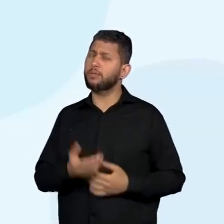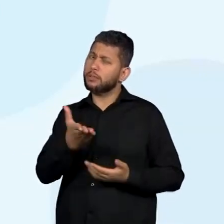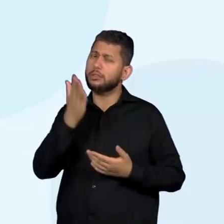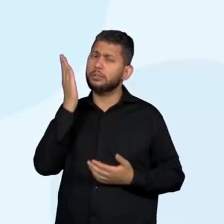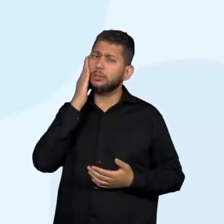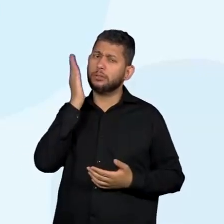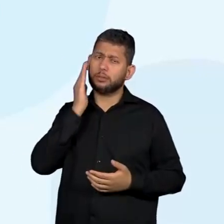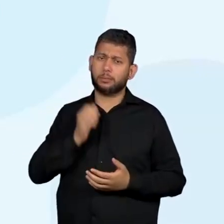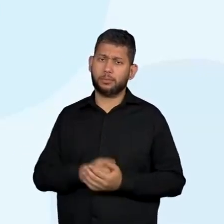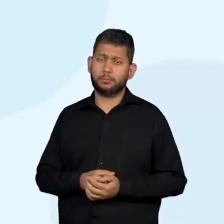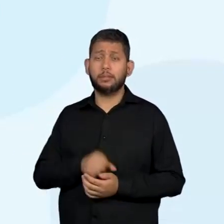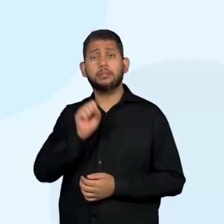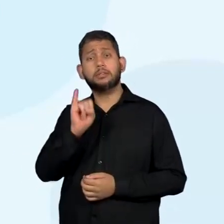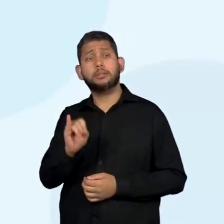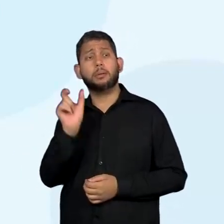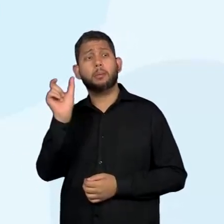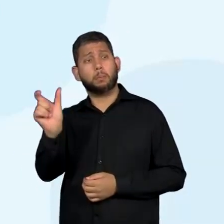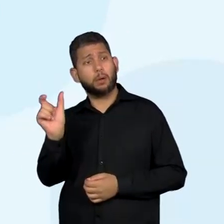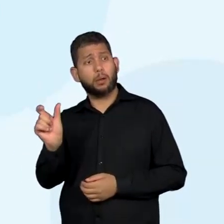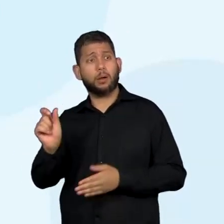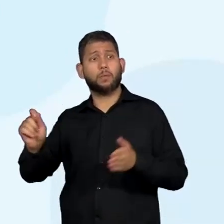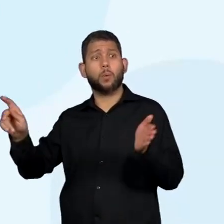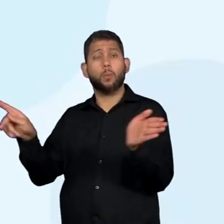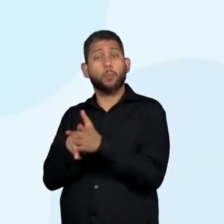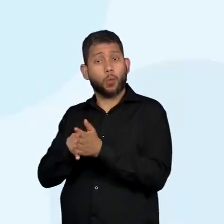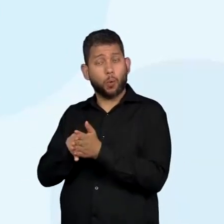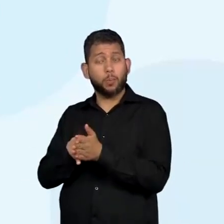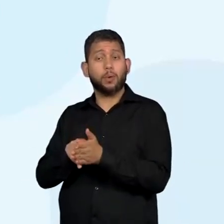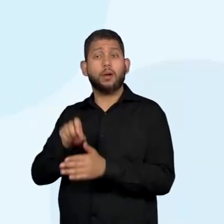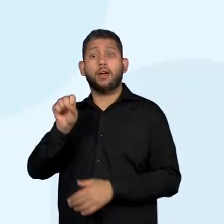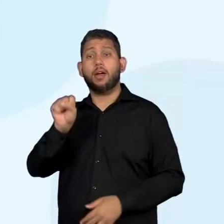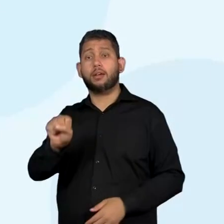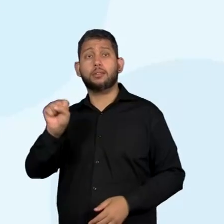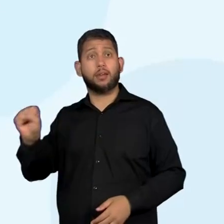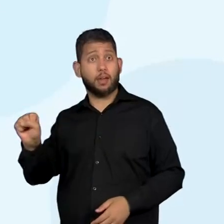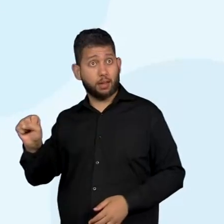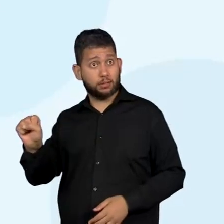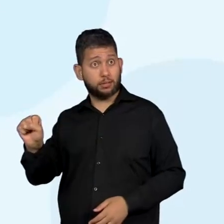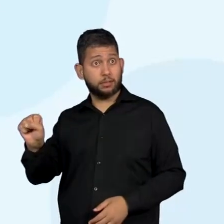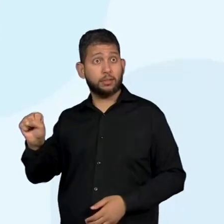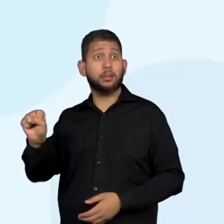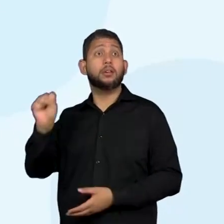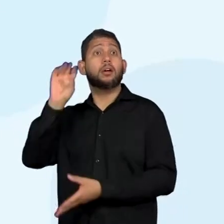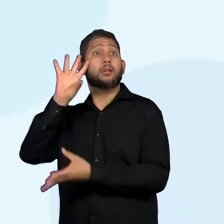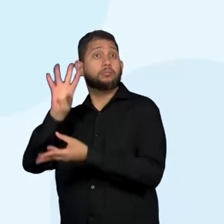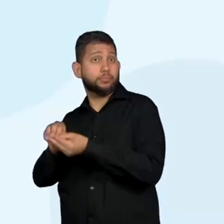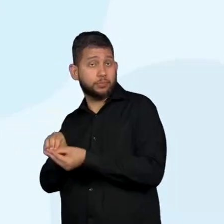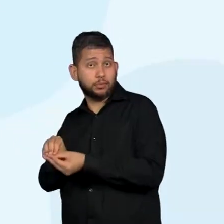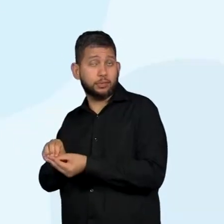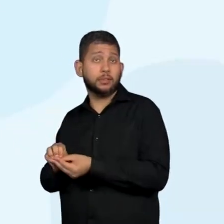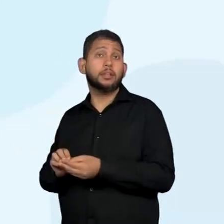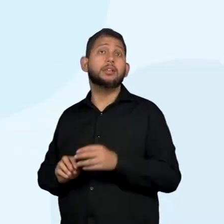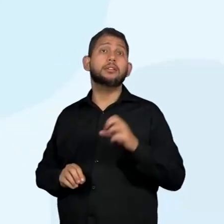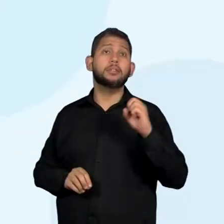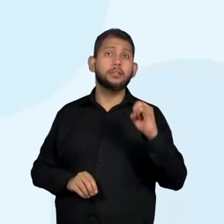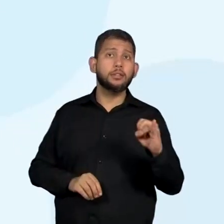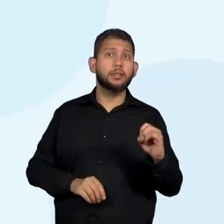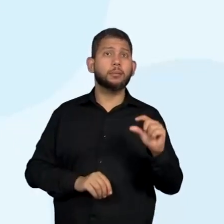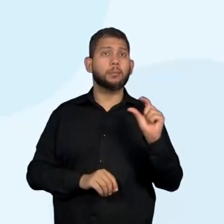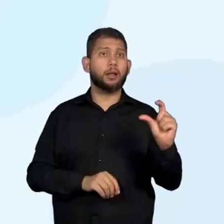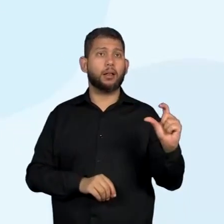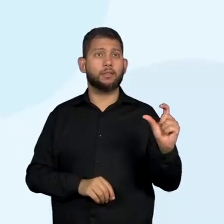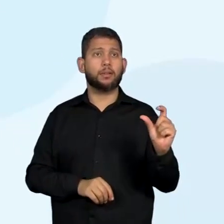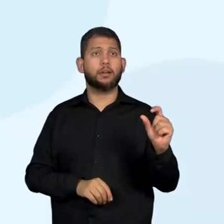quando uma palavra terminar como essas que estudamos, Para decidir se utilizamos